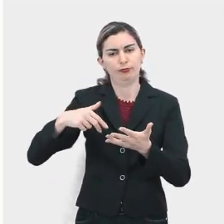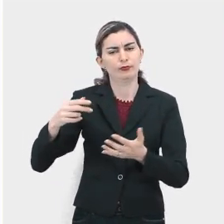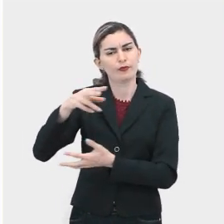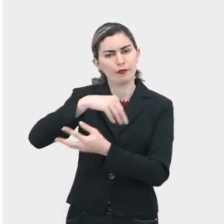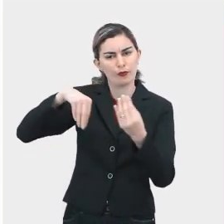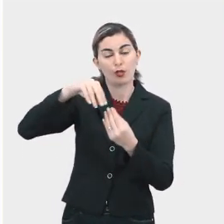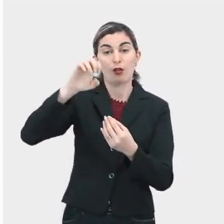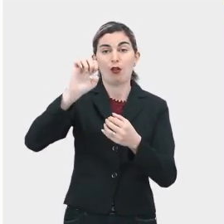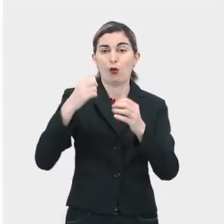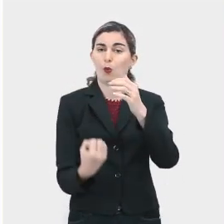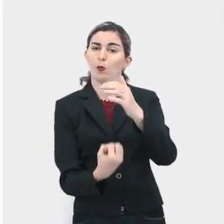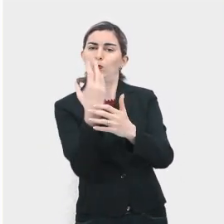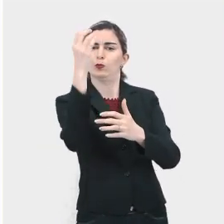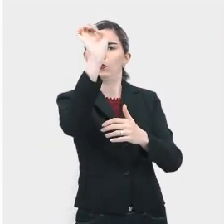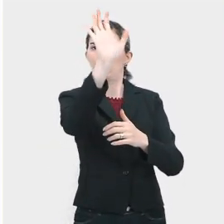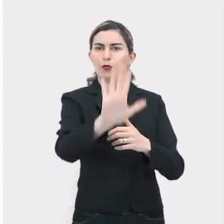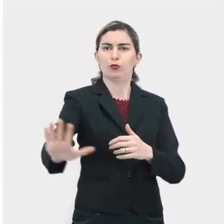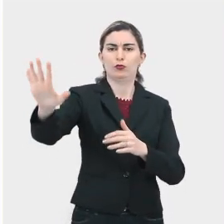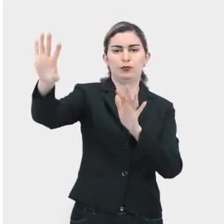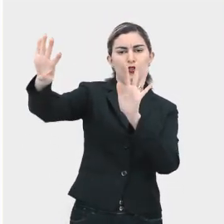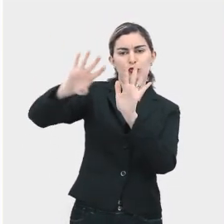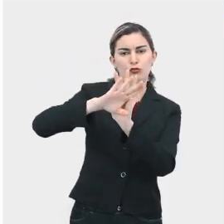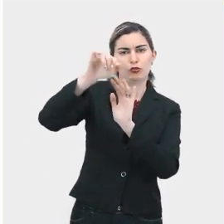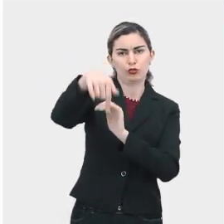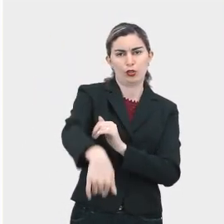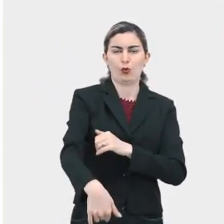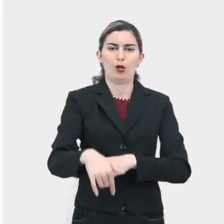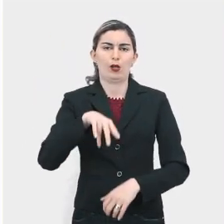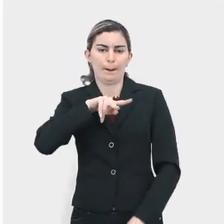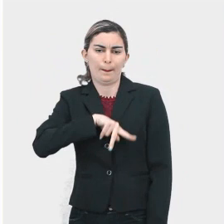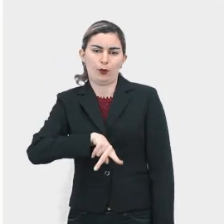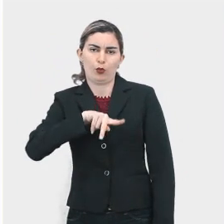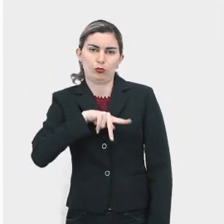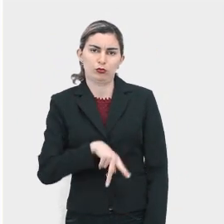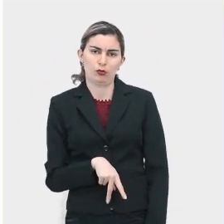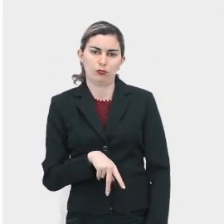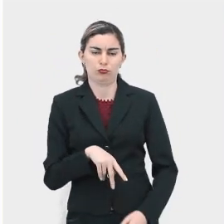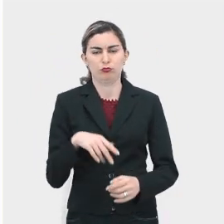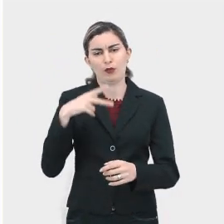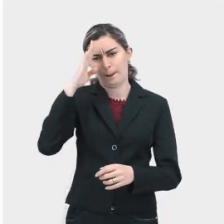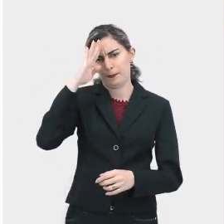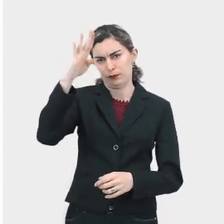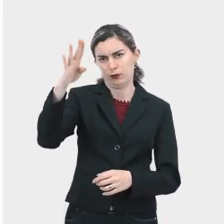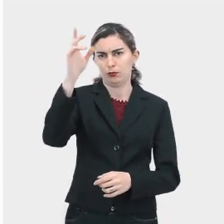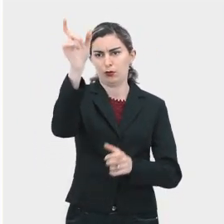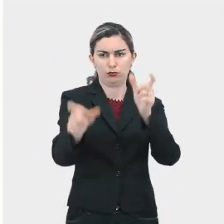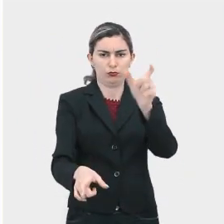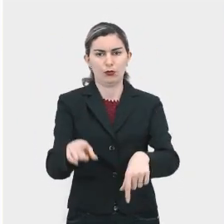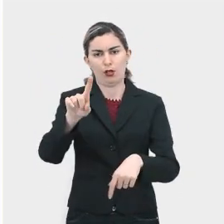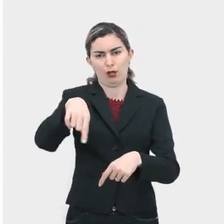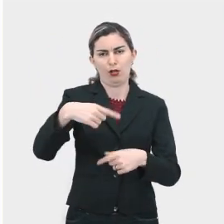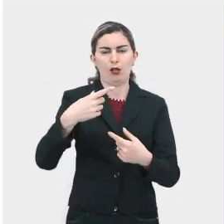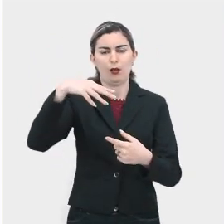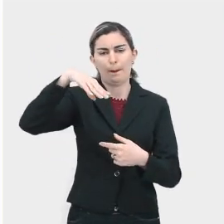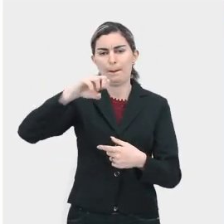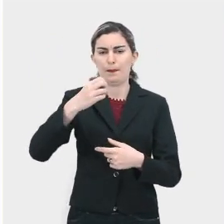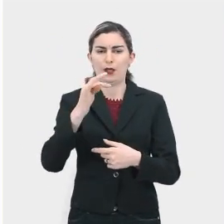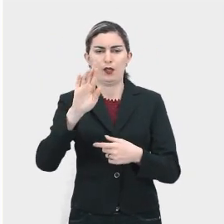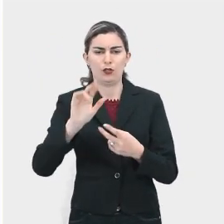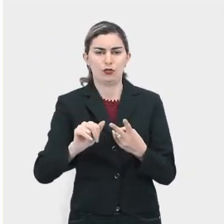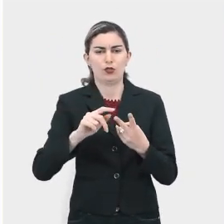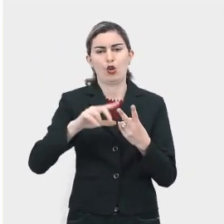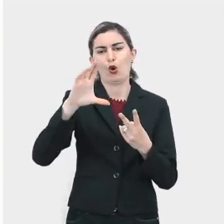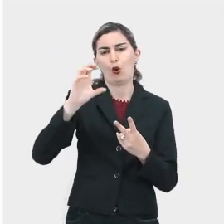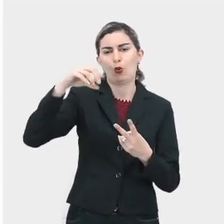da colonização portuguesa. Seus principais personagens são a mestra, a contramestra,